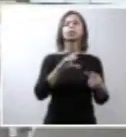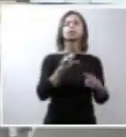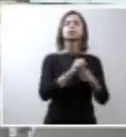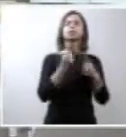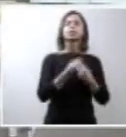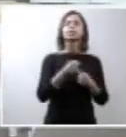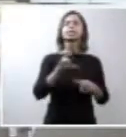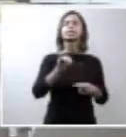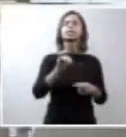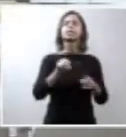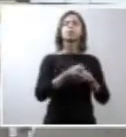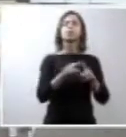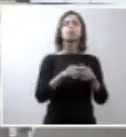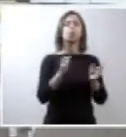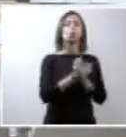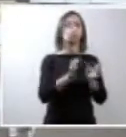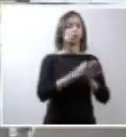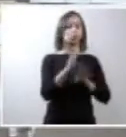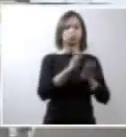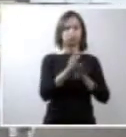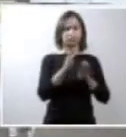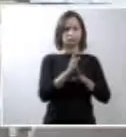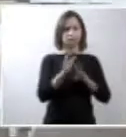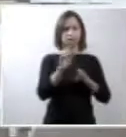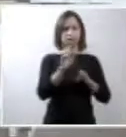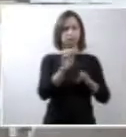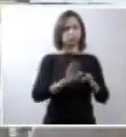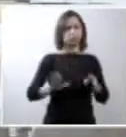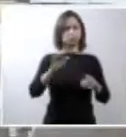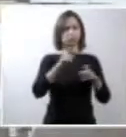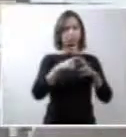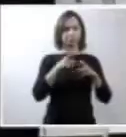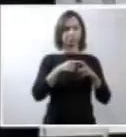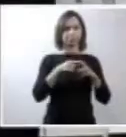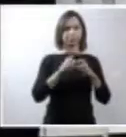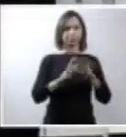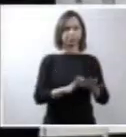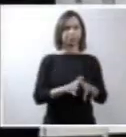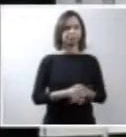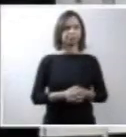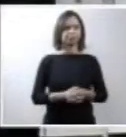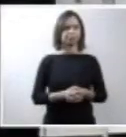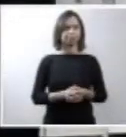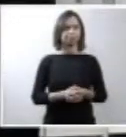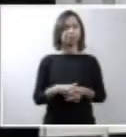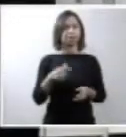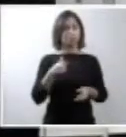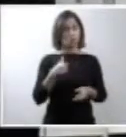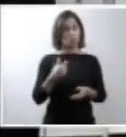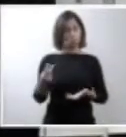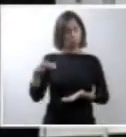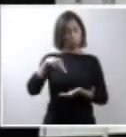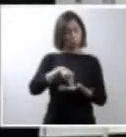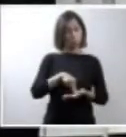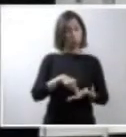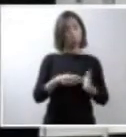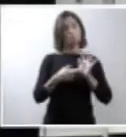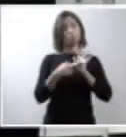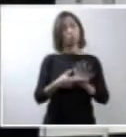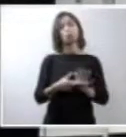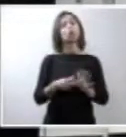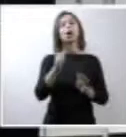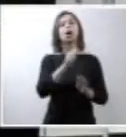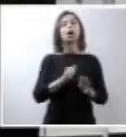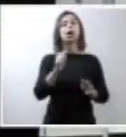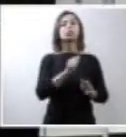Conselho Regional de Medicina para este fim, certo? Na realidade, eu represento aqui a